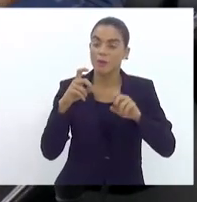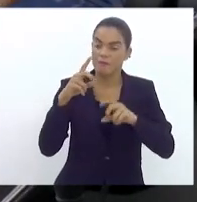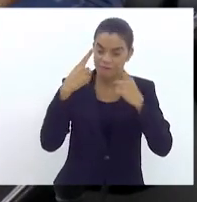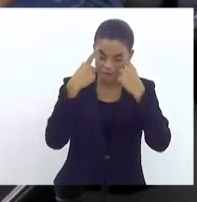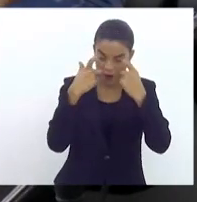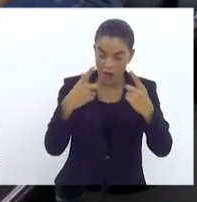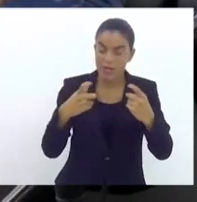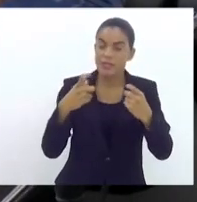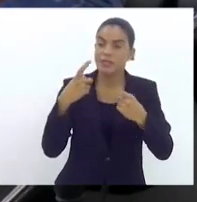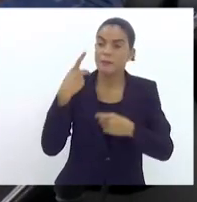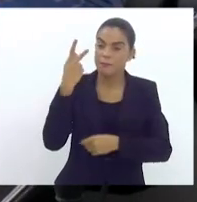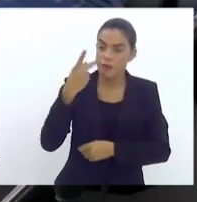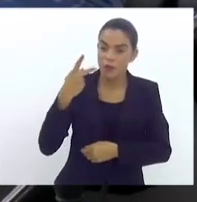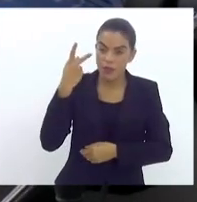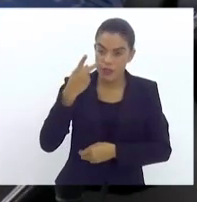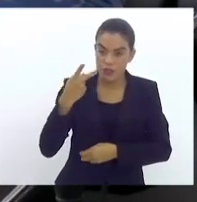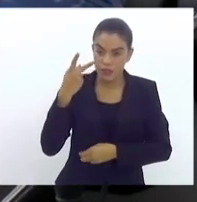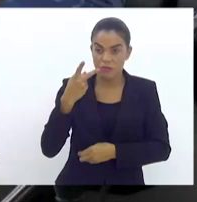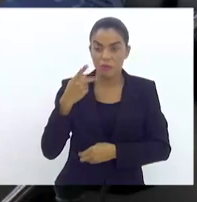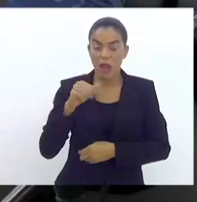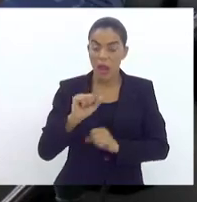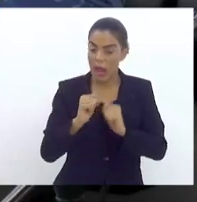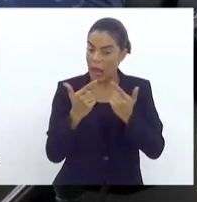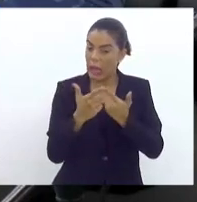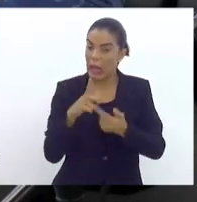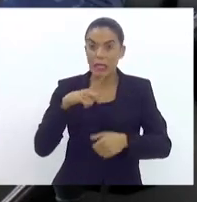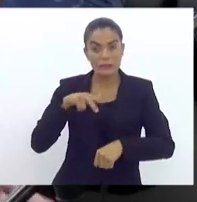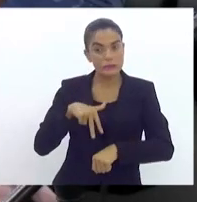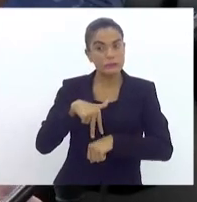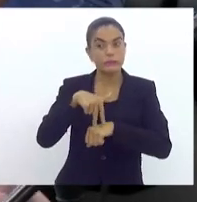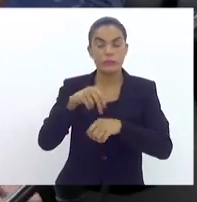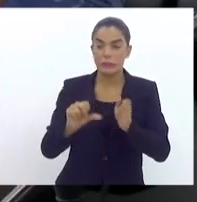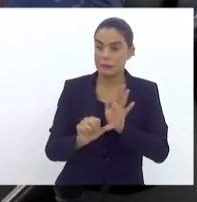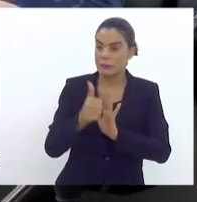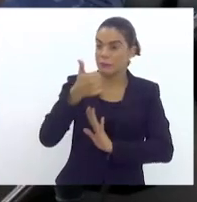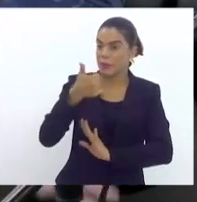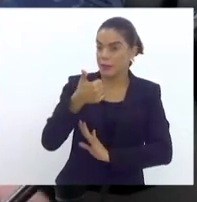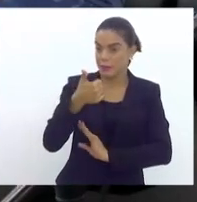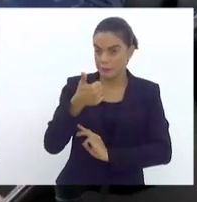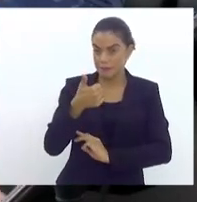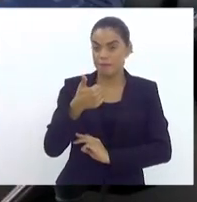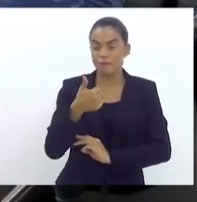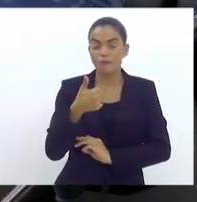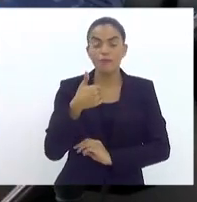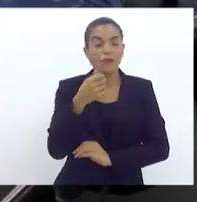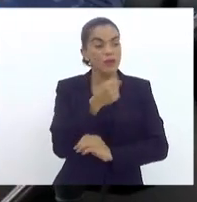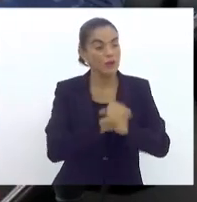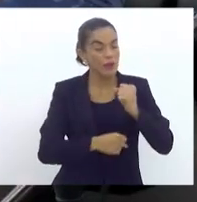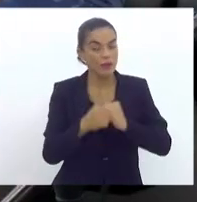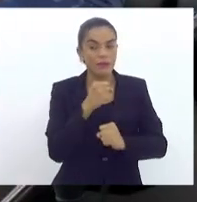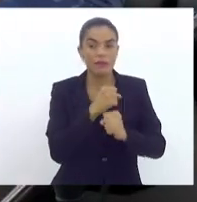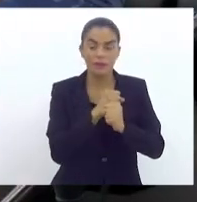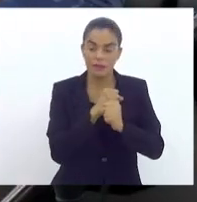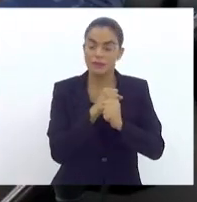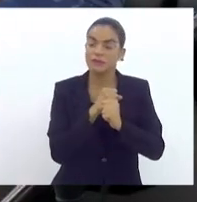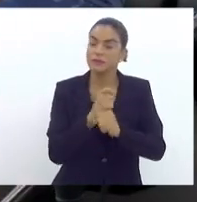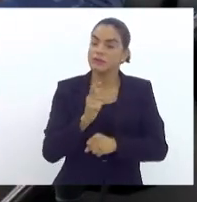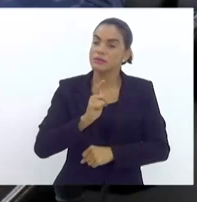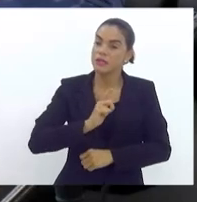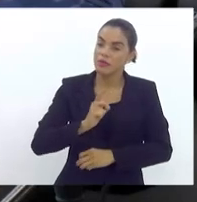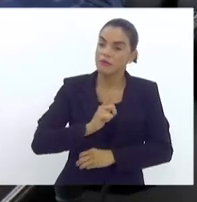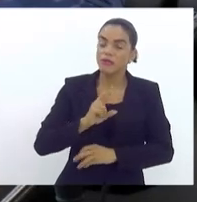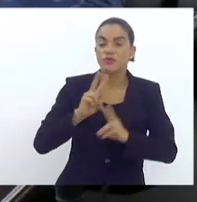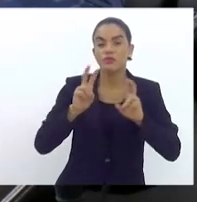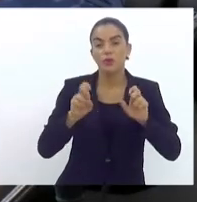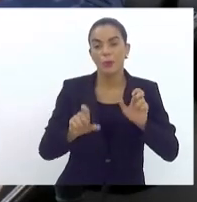alérgica inclusive teve um protagonismo né e o recentemente só no ano retrasado que nós tivemos a programação de uma